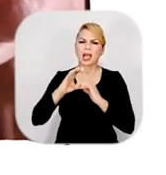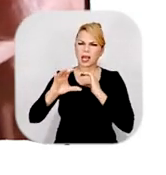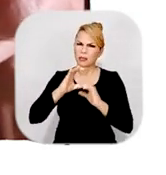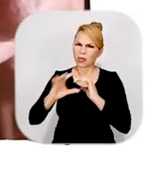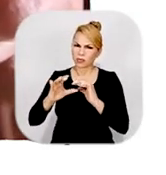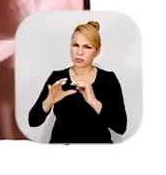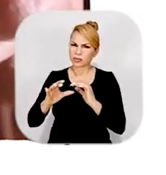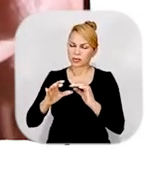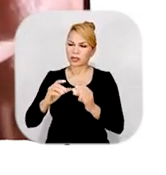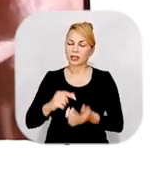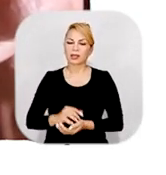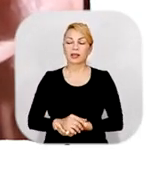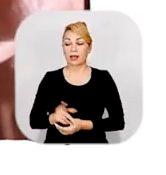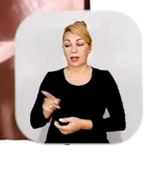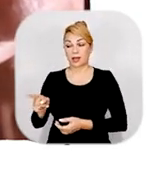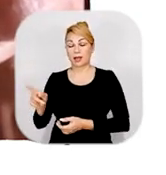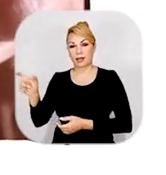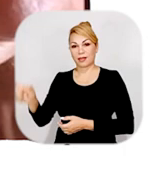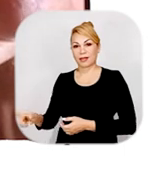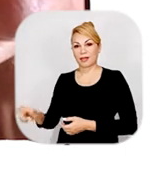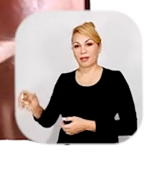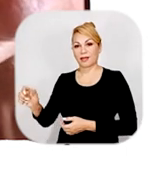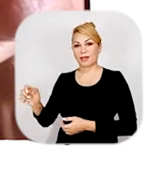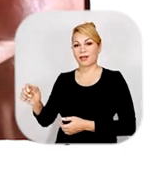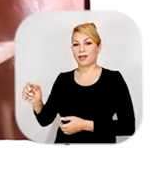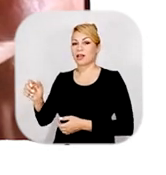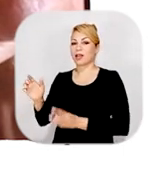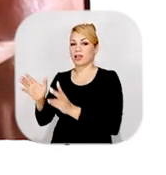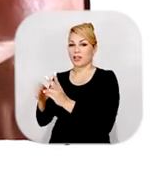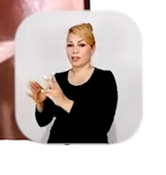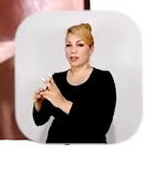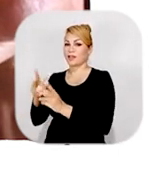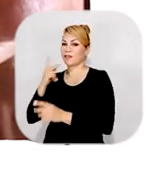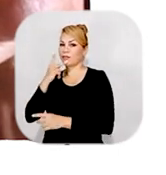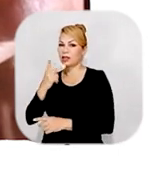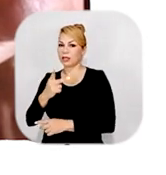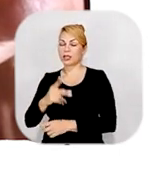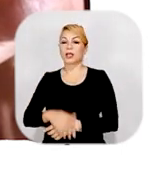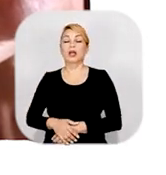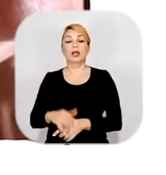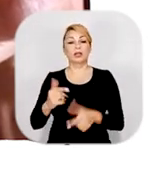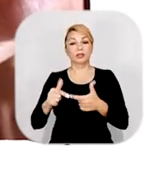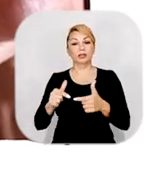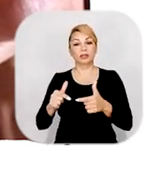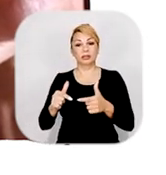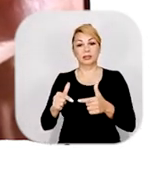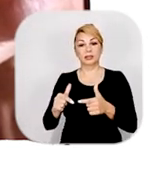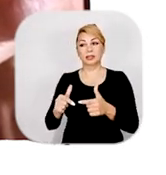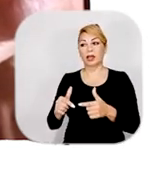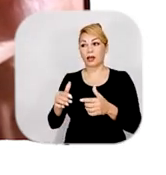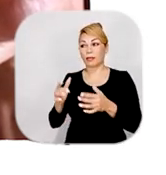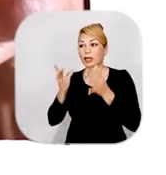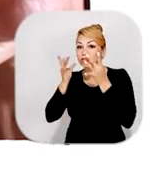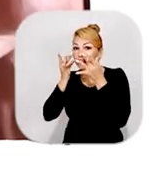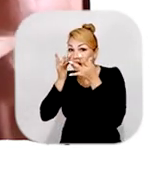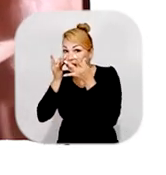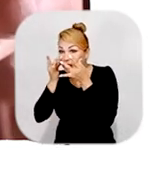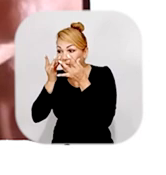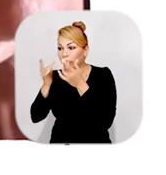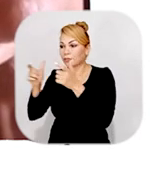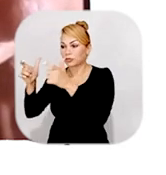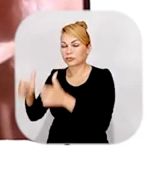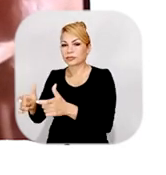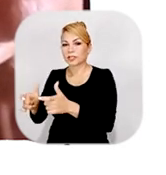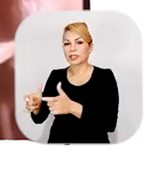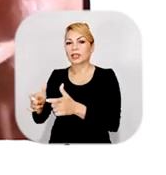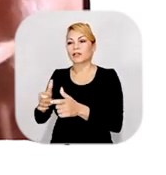que ele falou, e assim, você na realidade, seu trabalho de campo, você tem que ir várias vezes no lugar, cada vez você vai entendendo mais esse material. Eu só pude